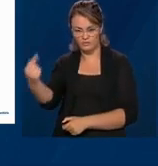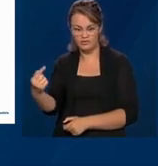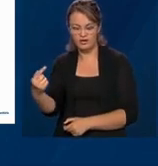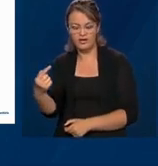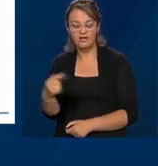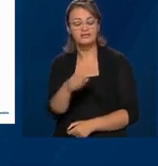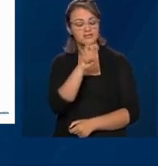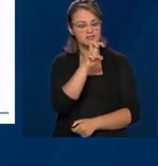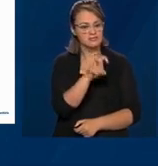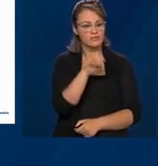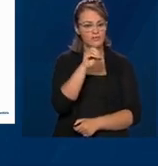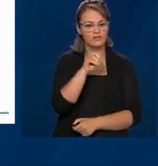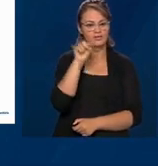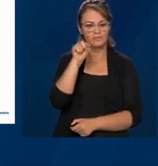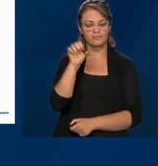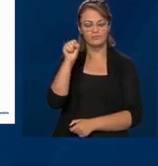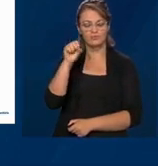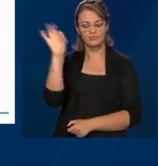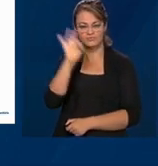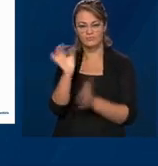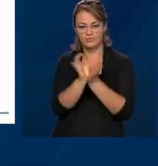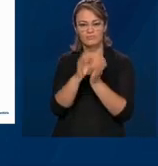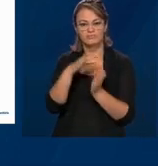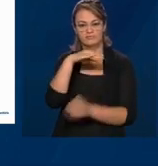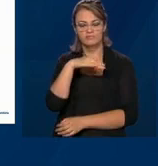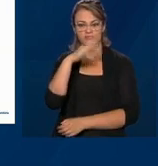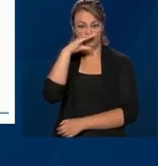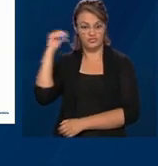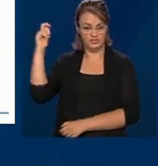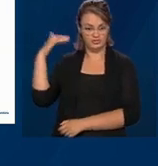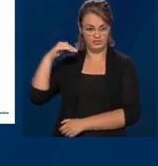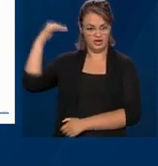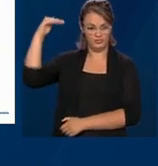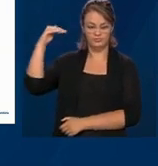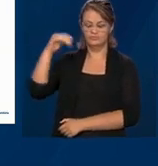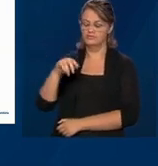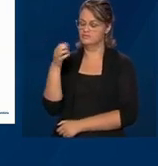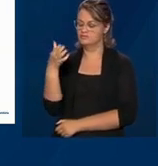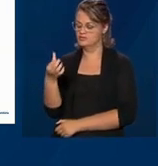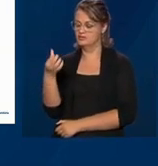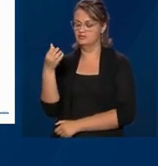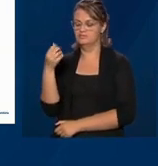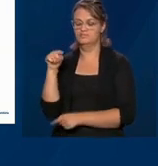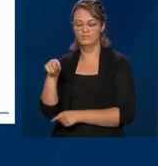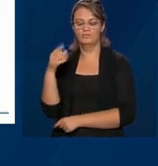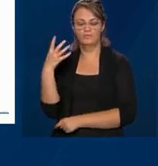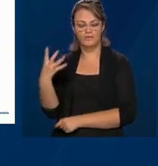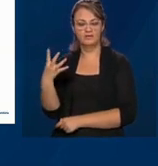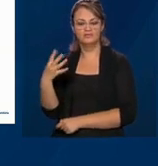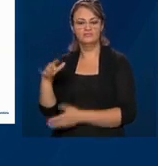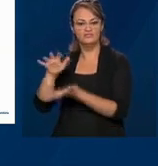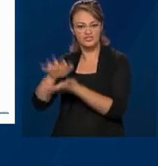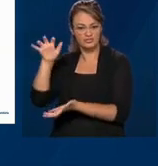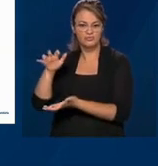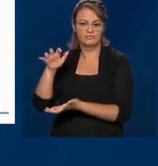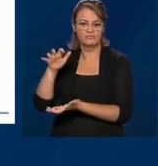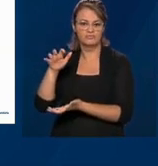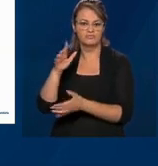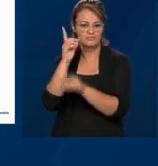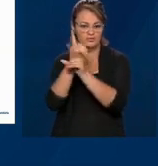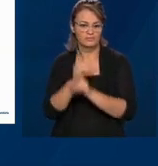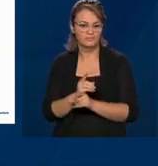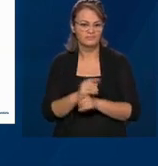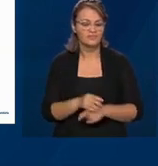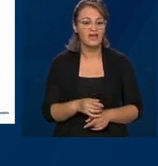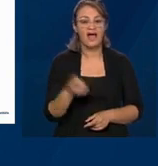50,8% no grupo de adultos e 36,4% no grupo de idosos. Já as não solicitadas, que são